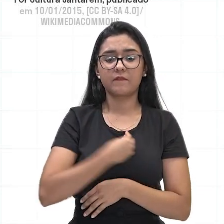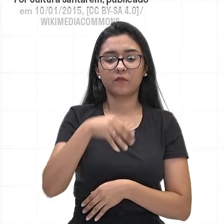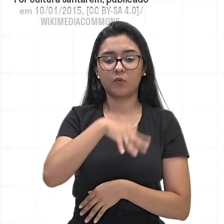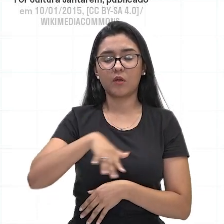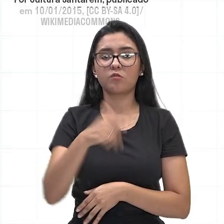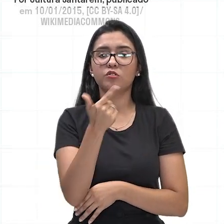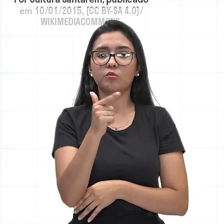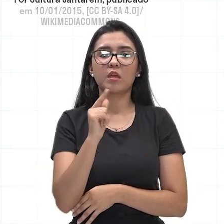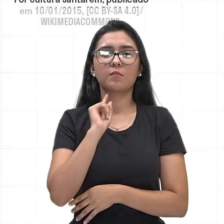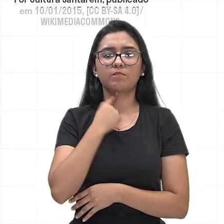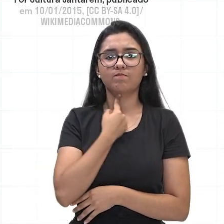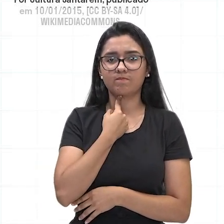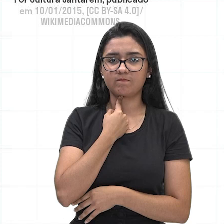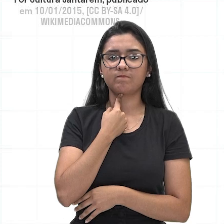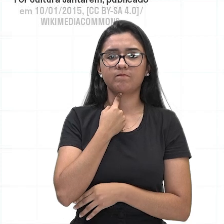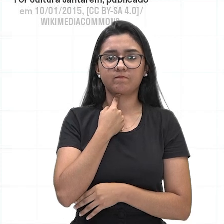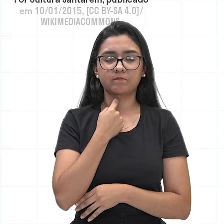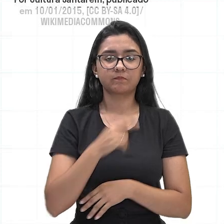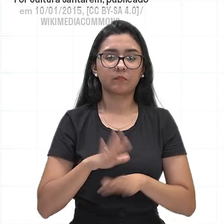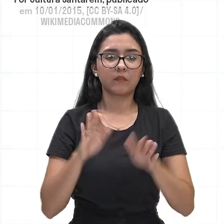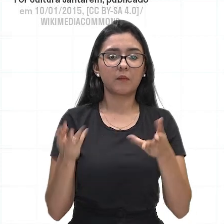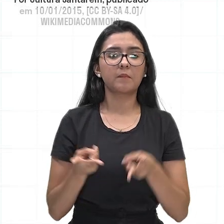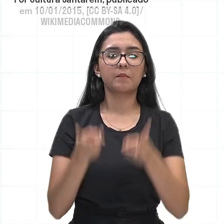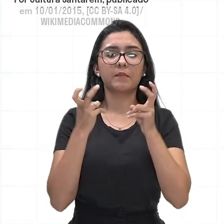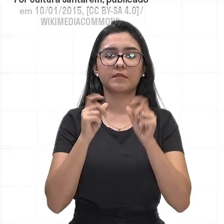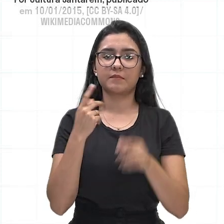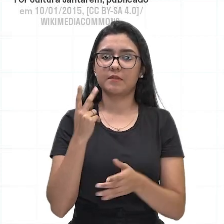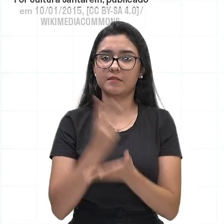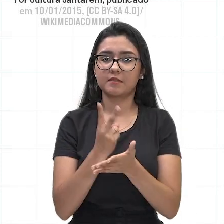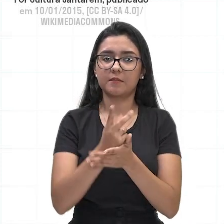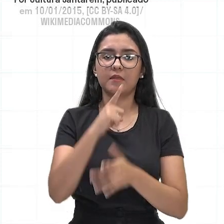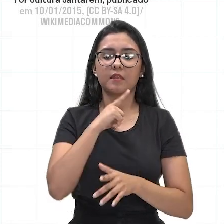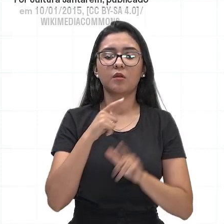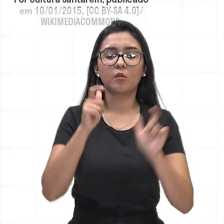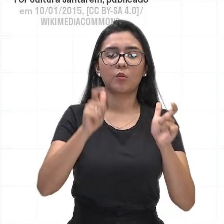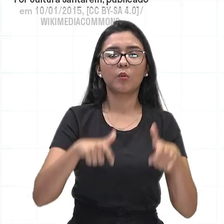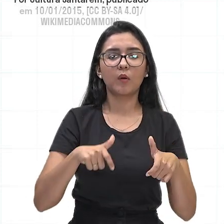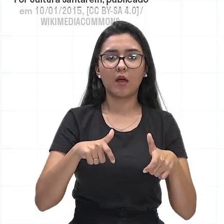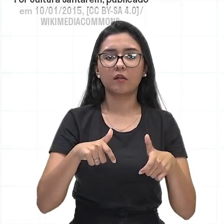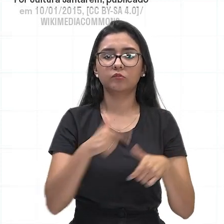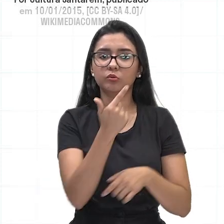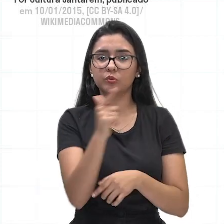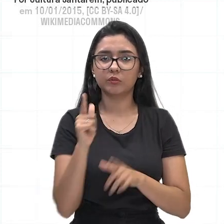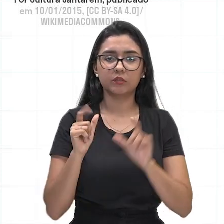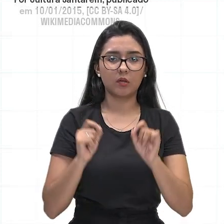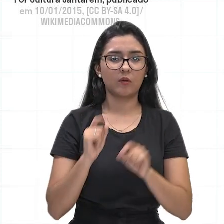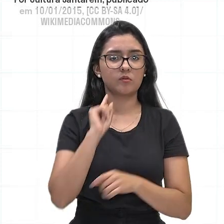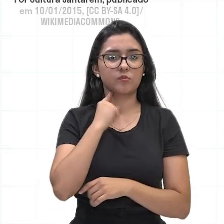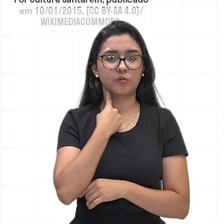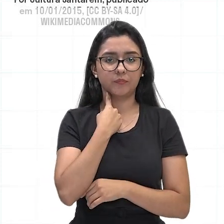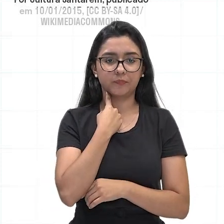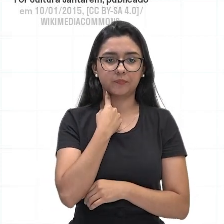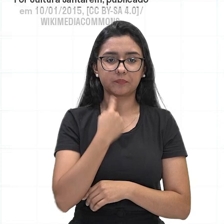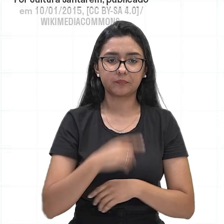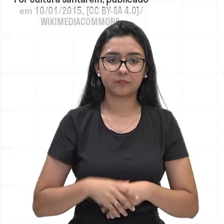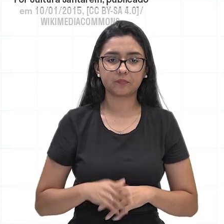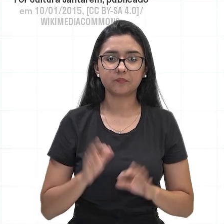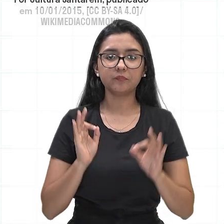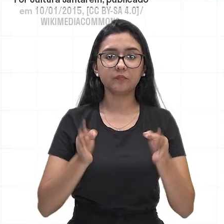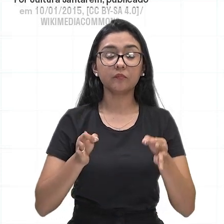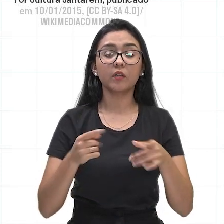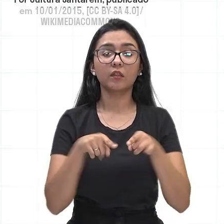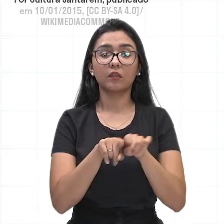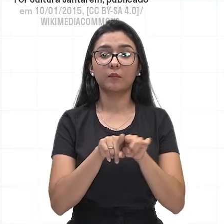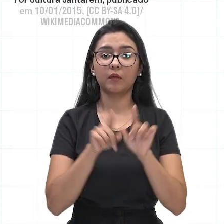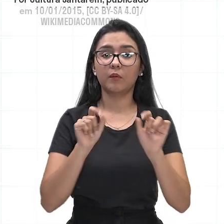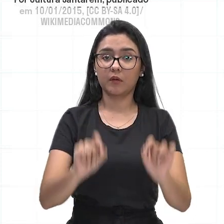onde não há poluição. Então, se você observar aí, ele sempre vai estar em um local que não tem poluição,